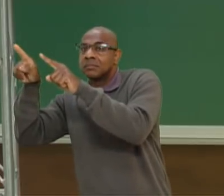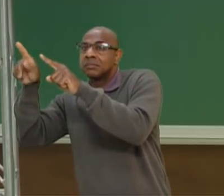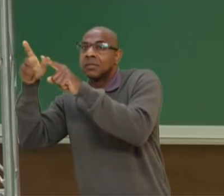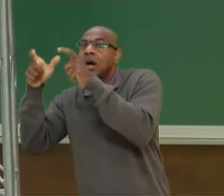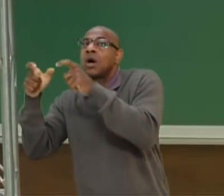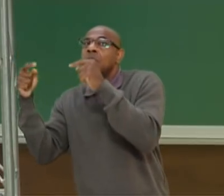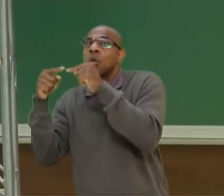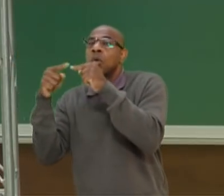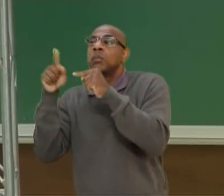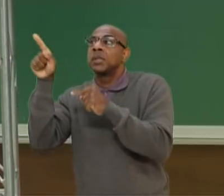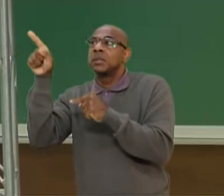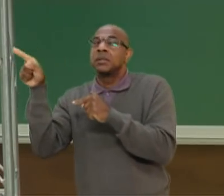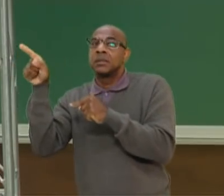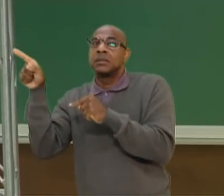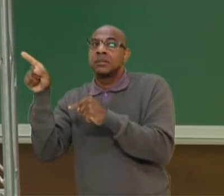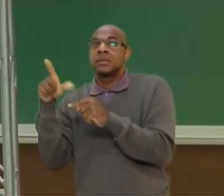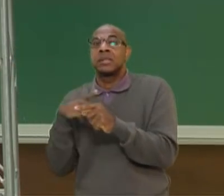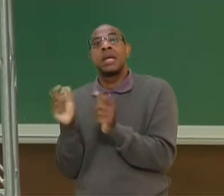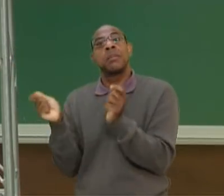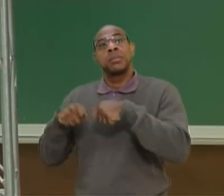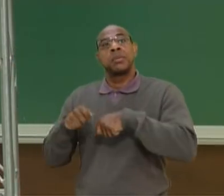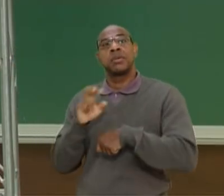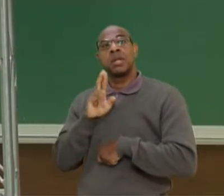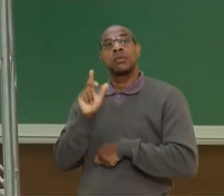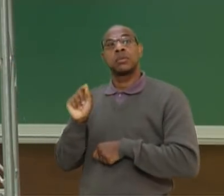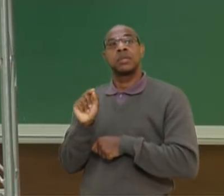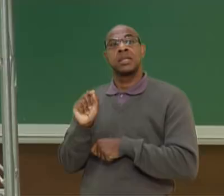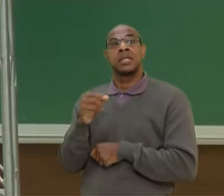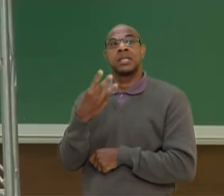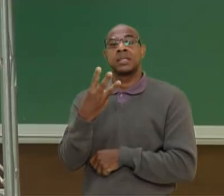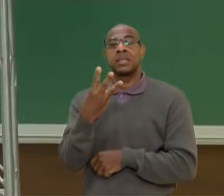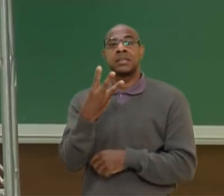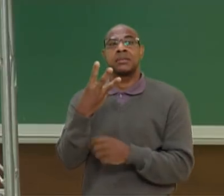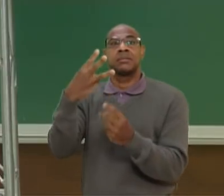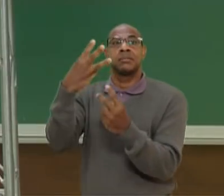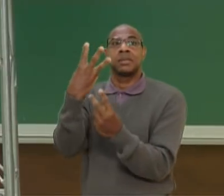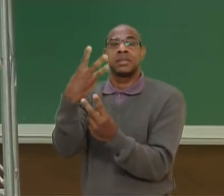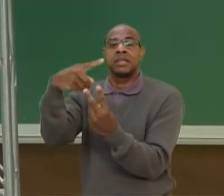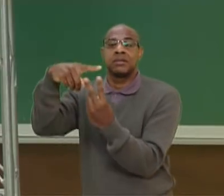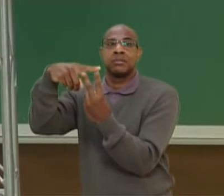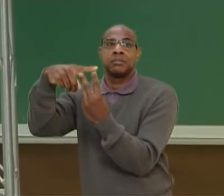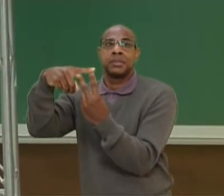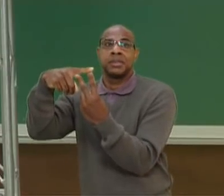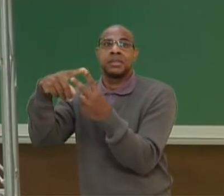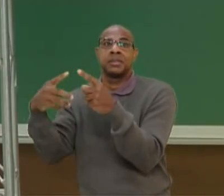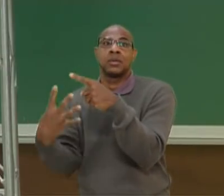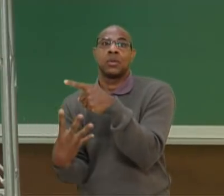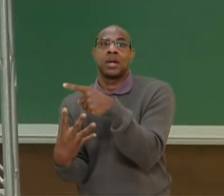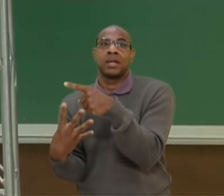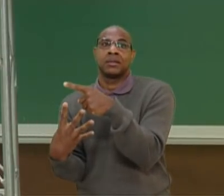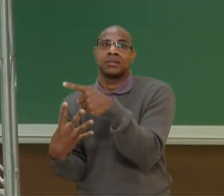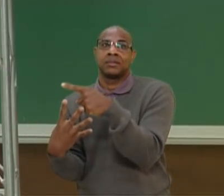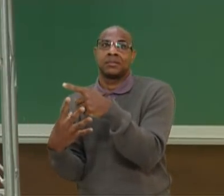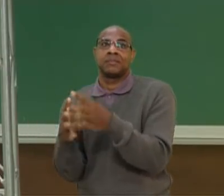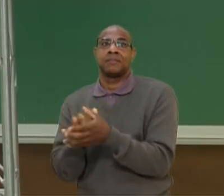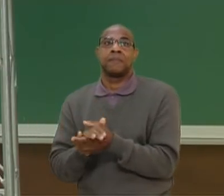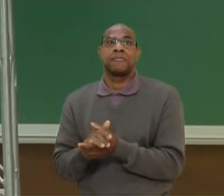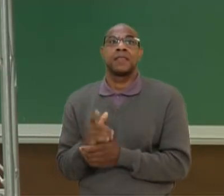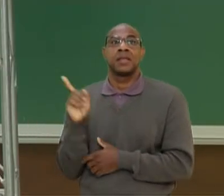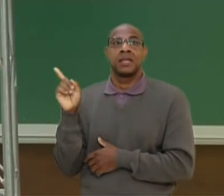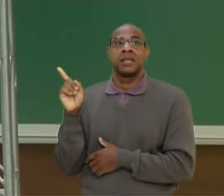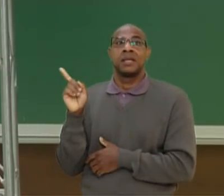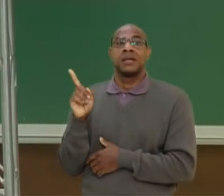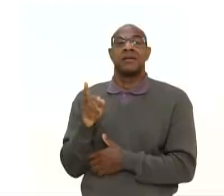Então, nós podemos ter como possibilidades de resultado 3π sobre 4 e 5π sobre 4. Fazendo a